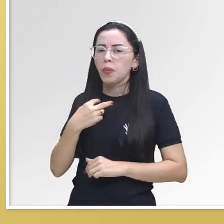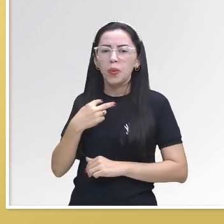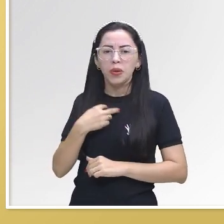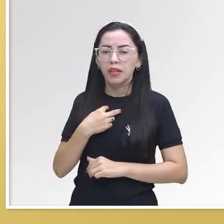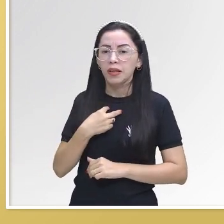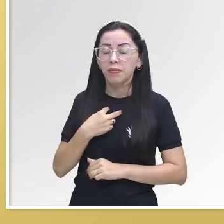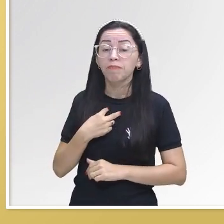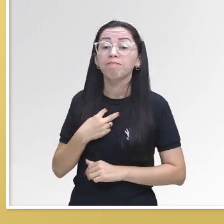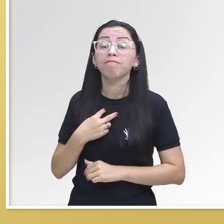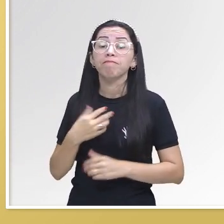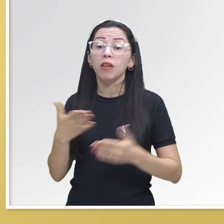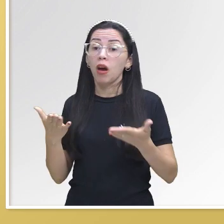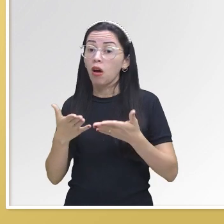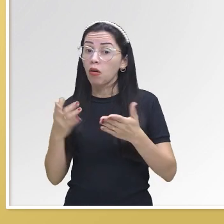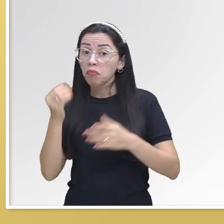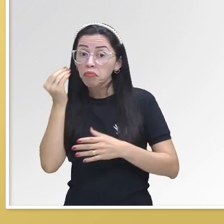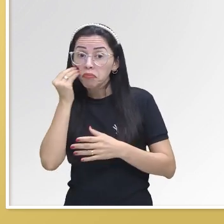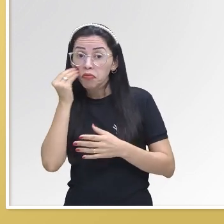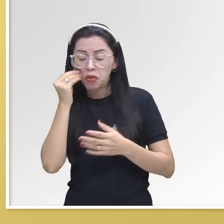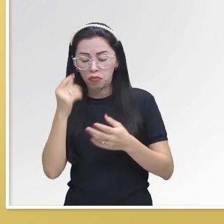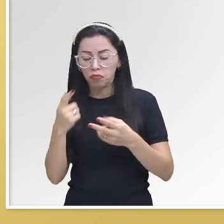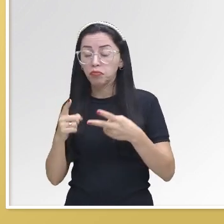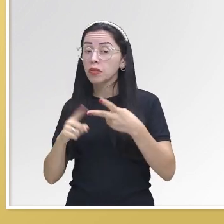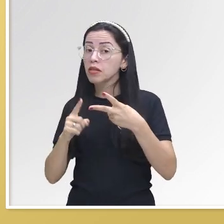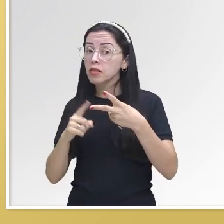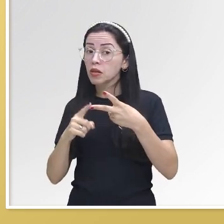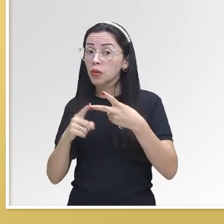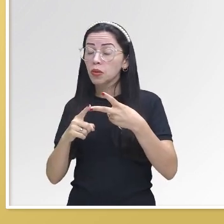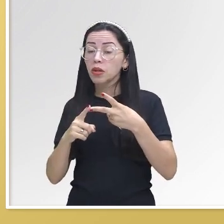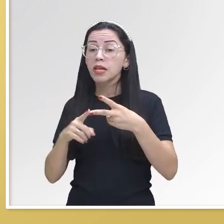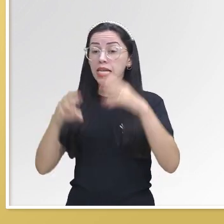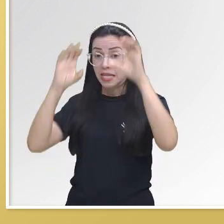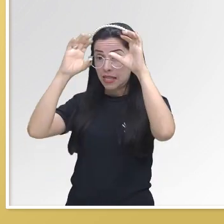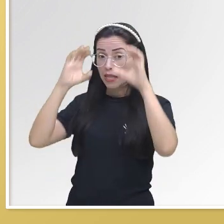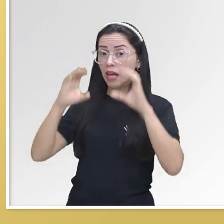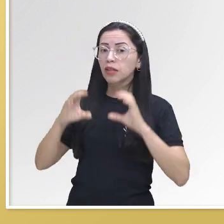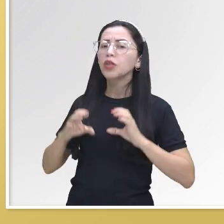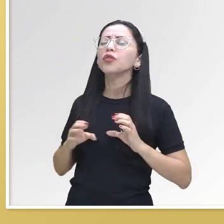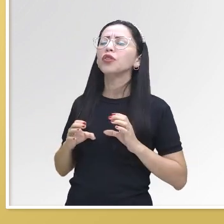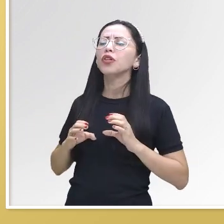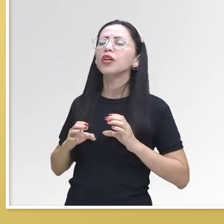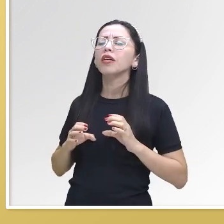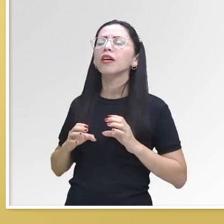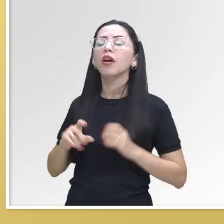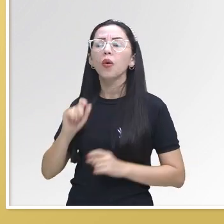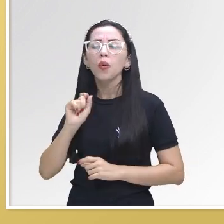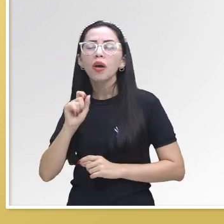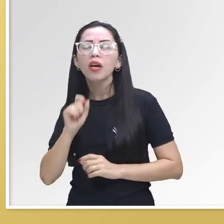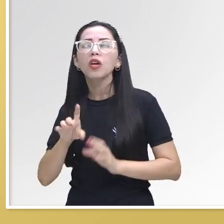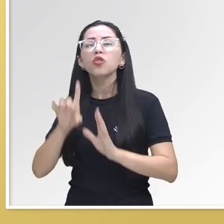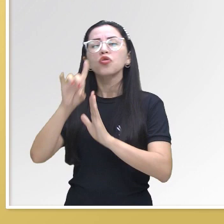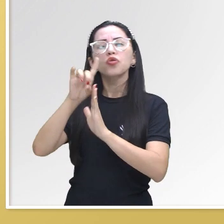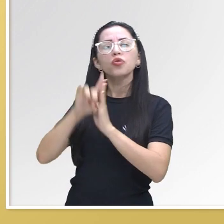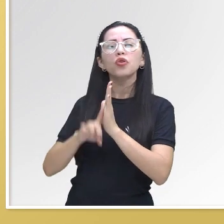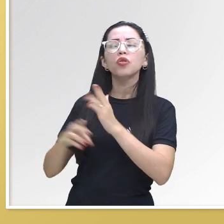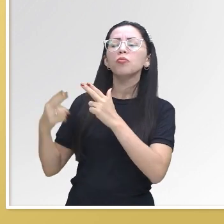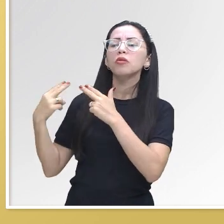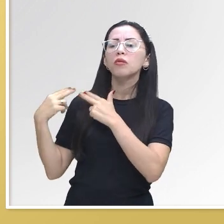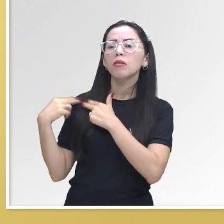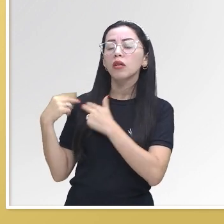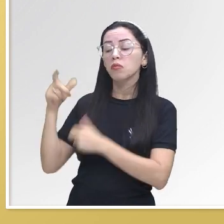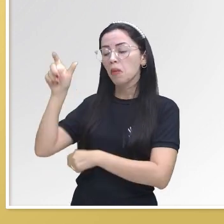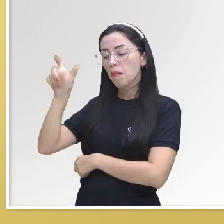Então, vamos ver a nossa próxima. Cidadania é a prática dos direitos e deveres de um indivíduo